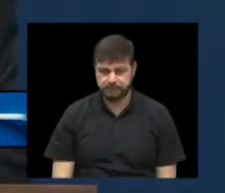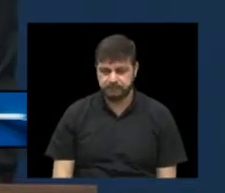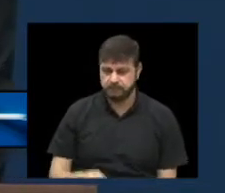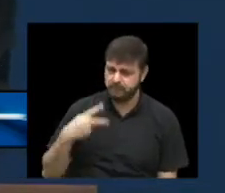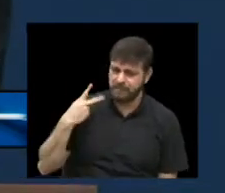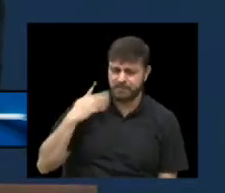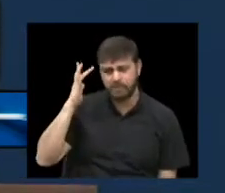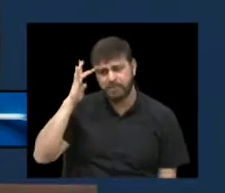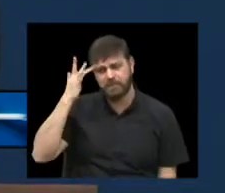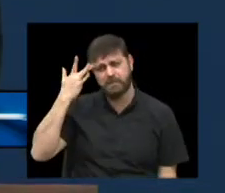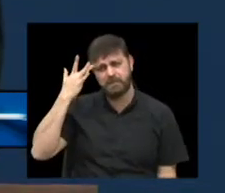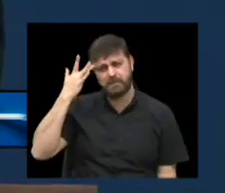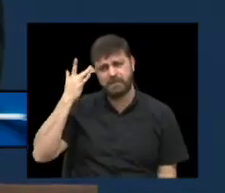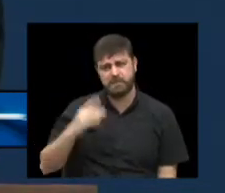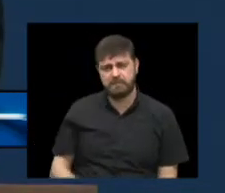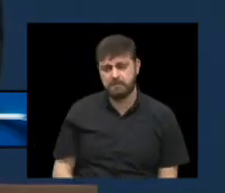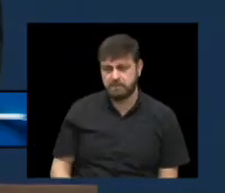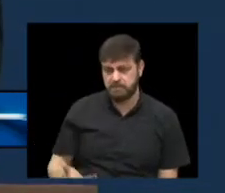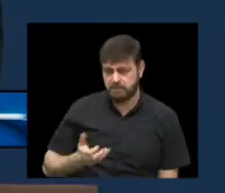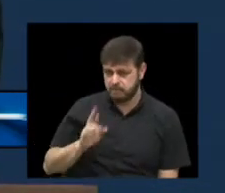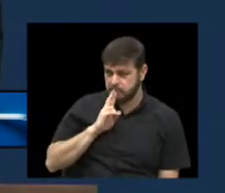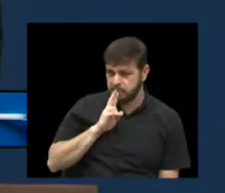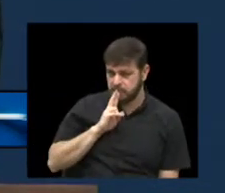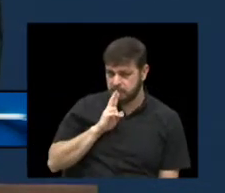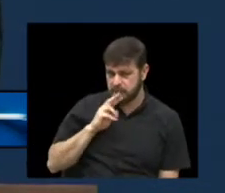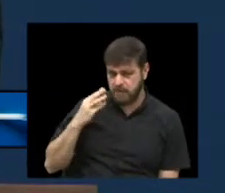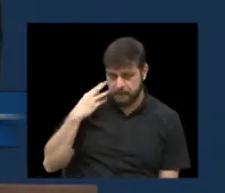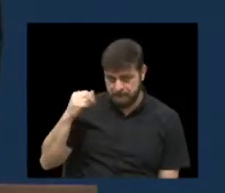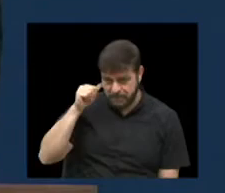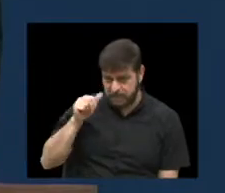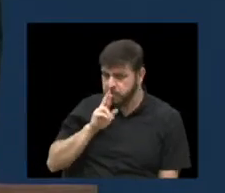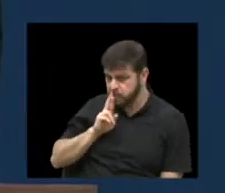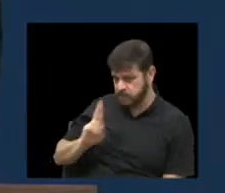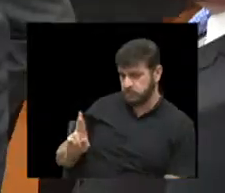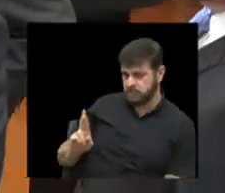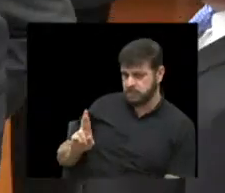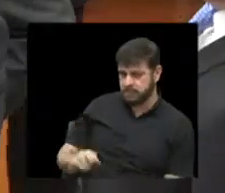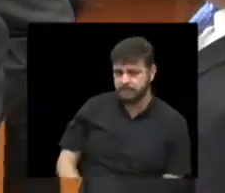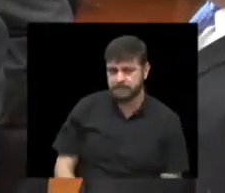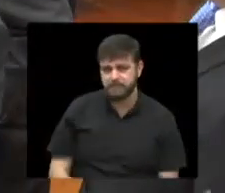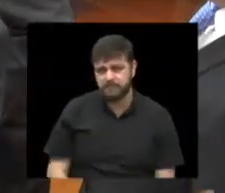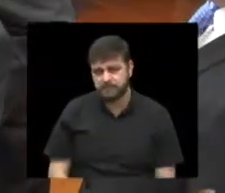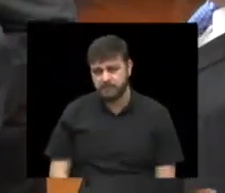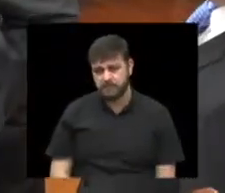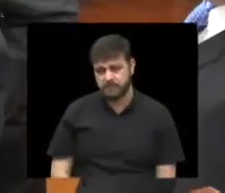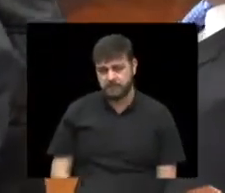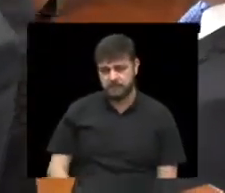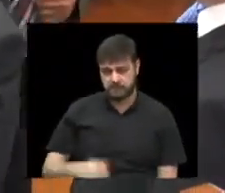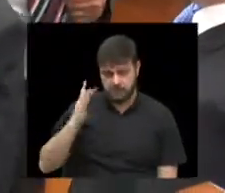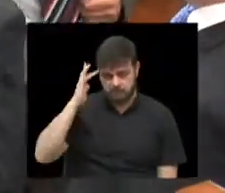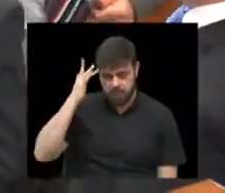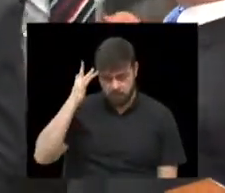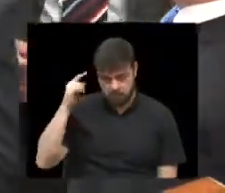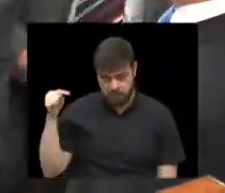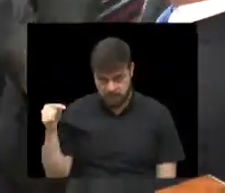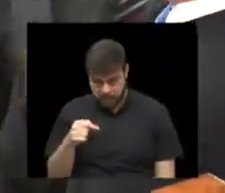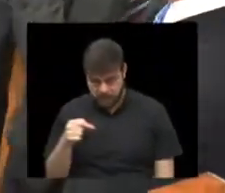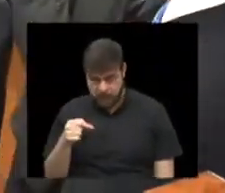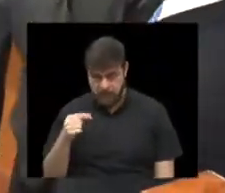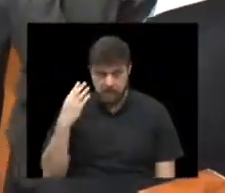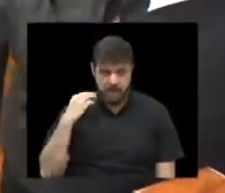que, respondendo aqui a vereadora Mariana Conte, eu acho que o mérito da questão que ela